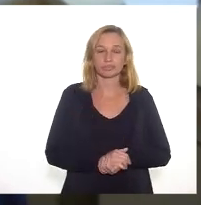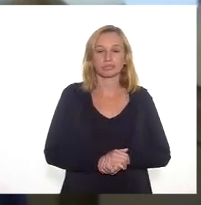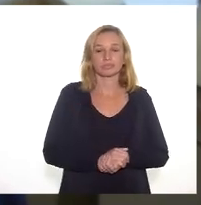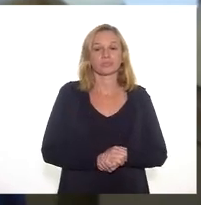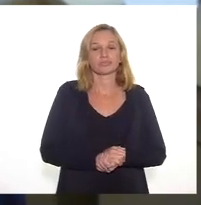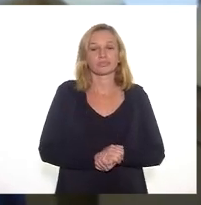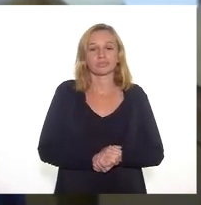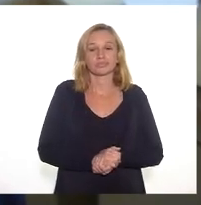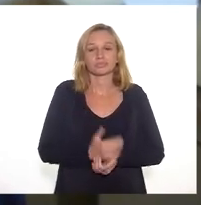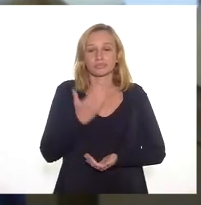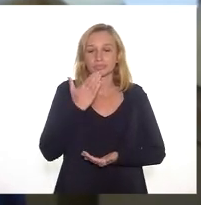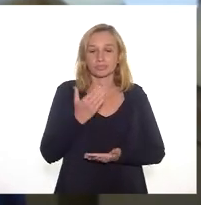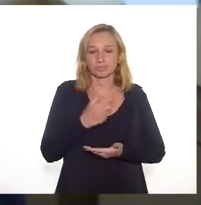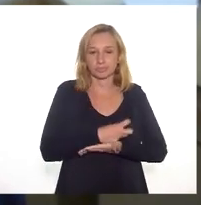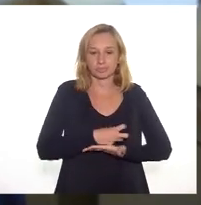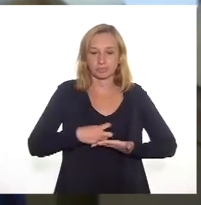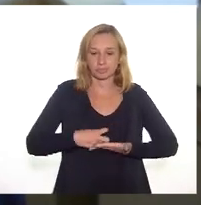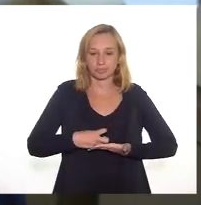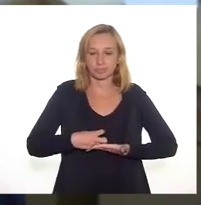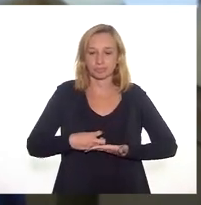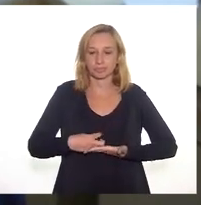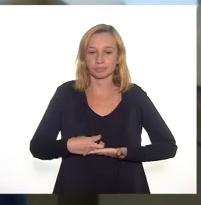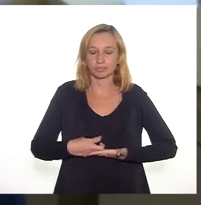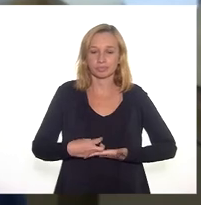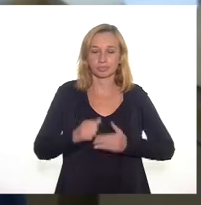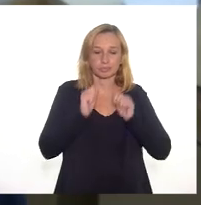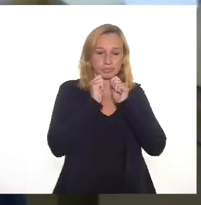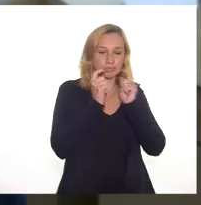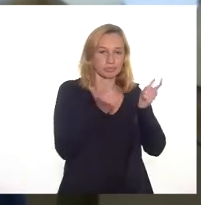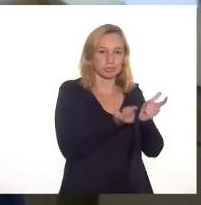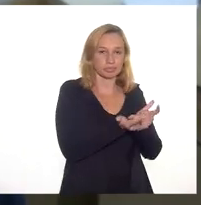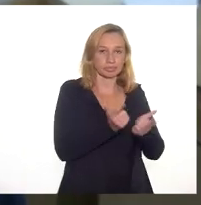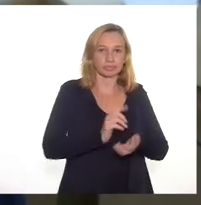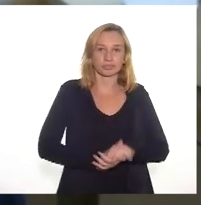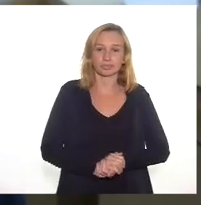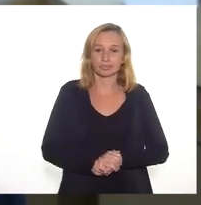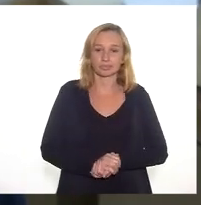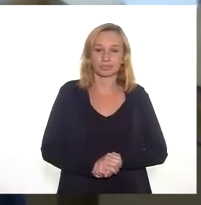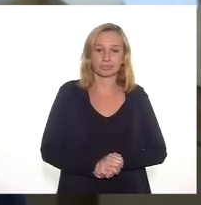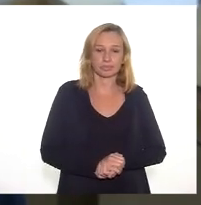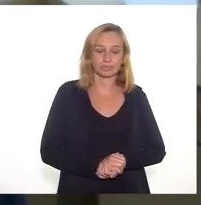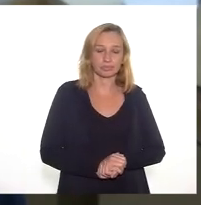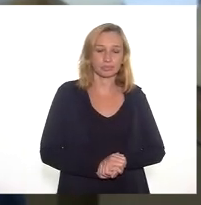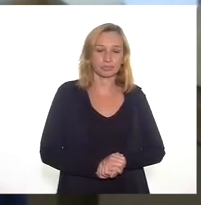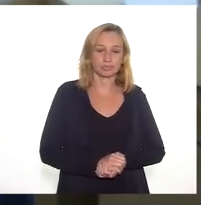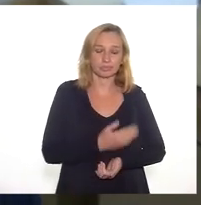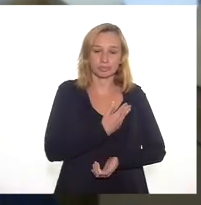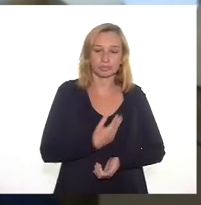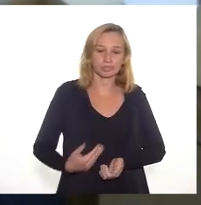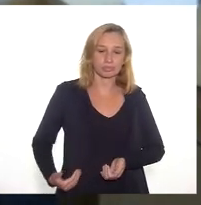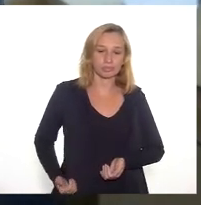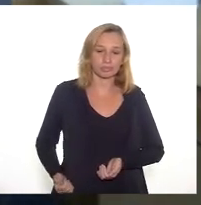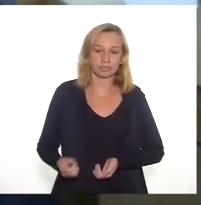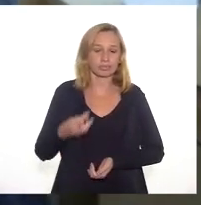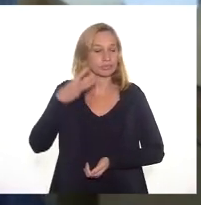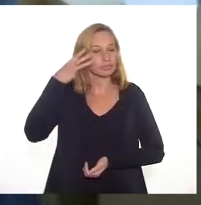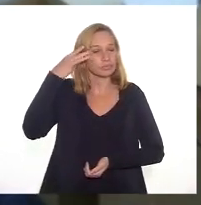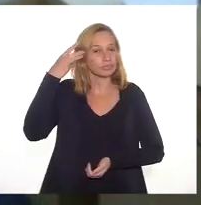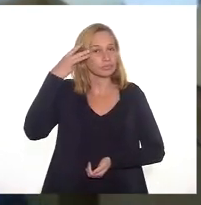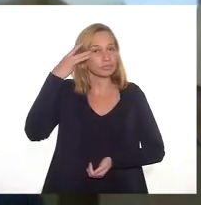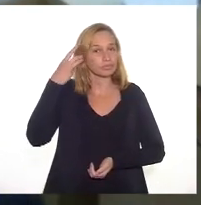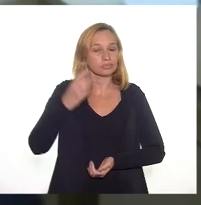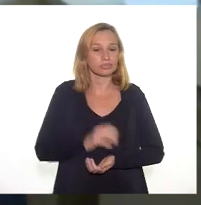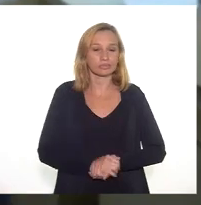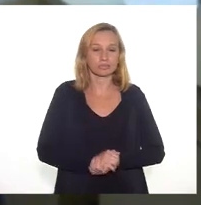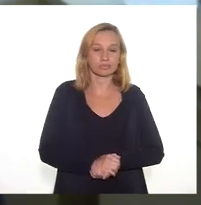o pedido de impeachment na Assembleia Legislativa do então governador Wilson Witzel